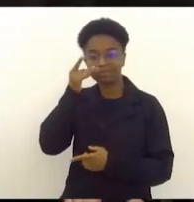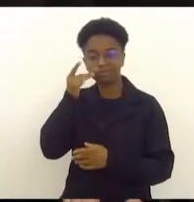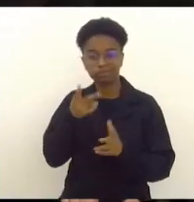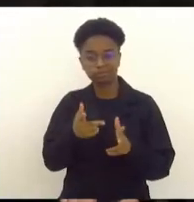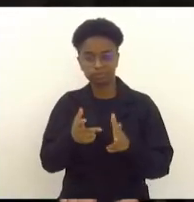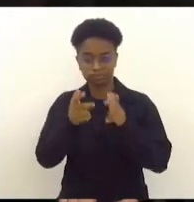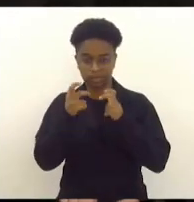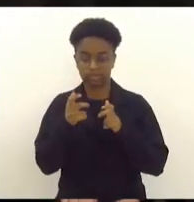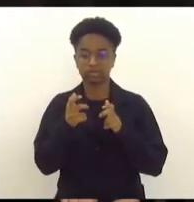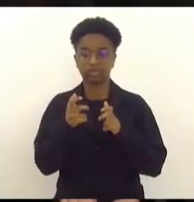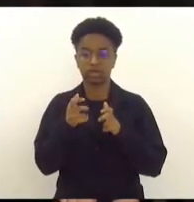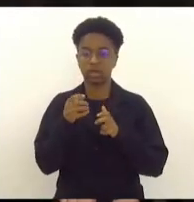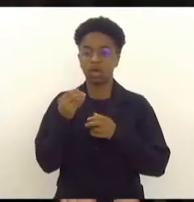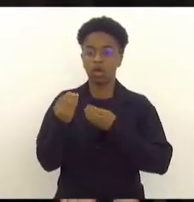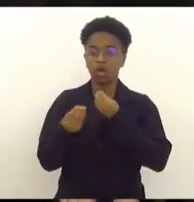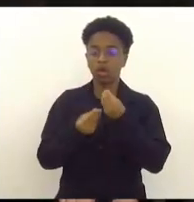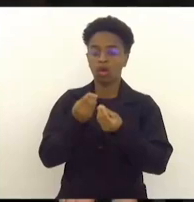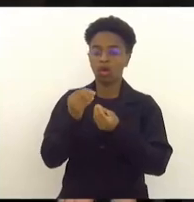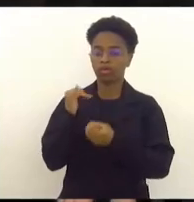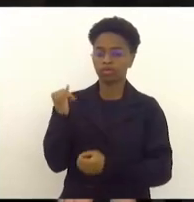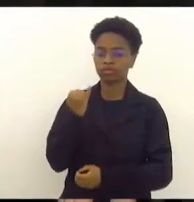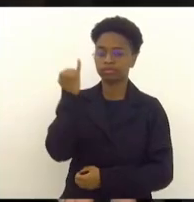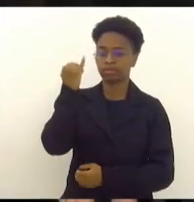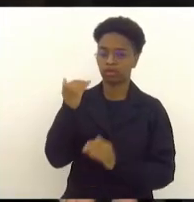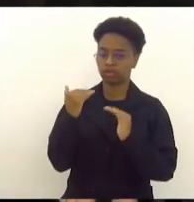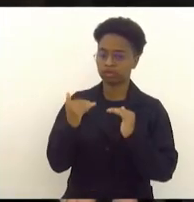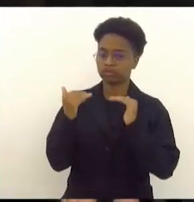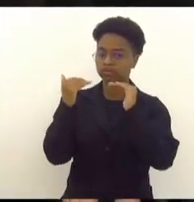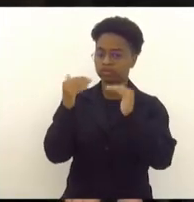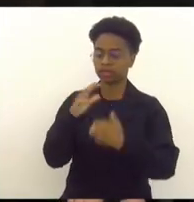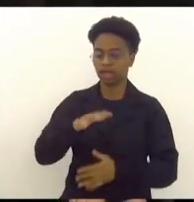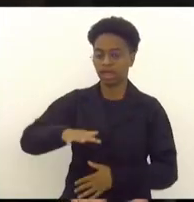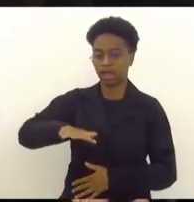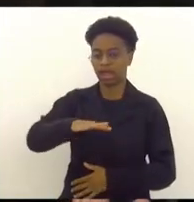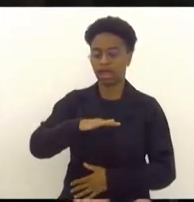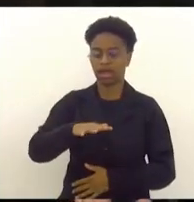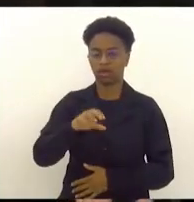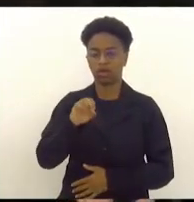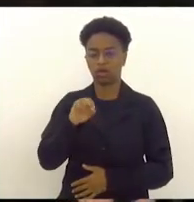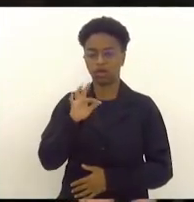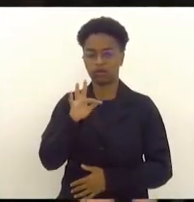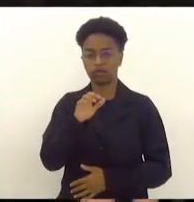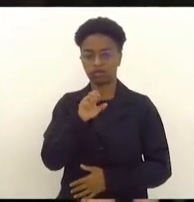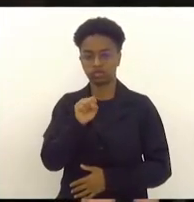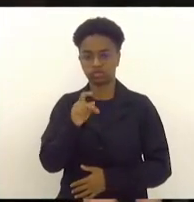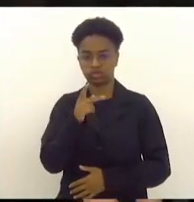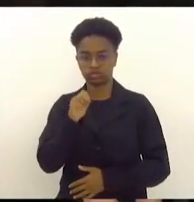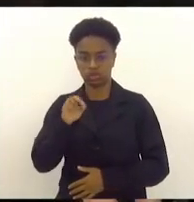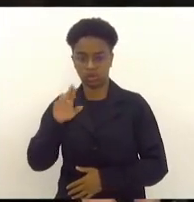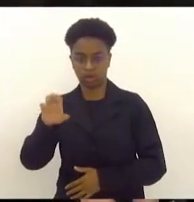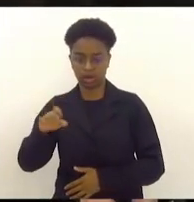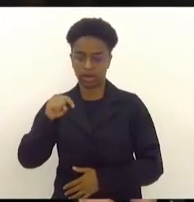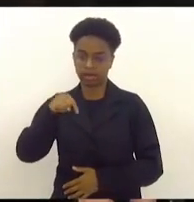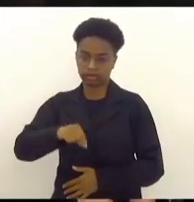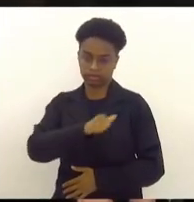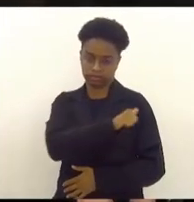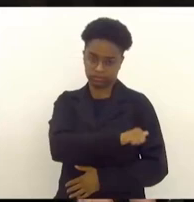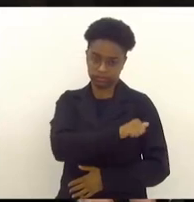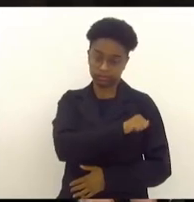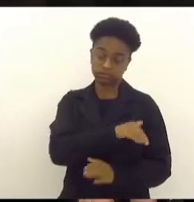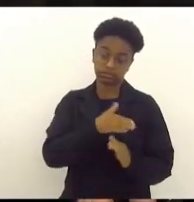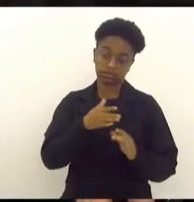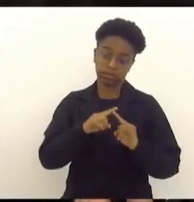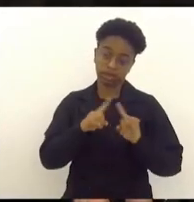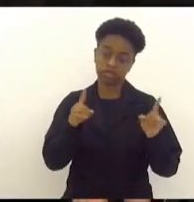ver não é o compojante importante é este setor offshore no nosso Estado do Rio de Janeiro pode